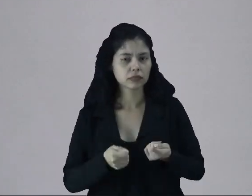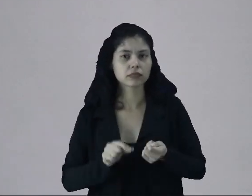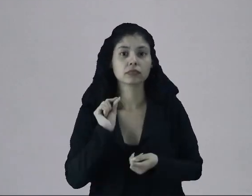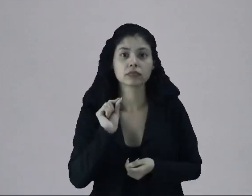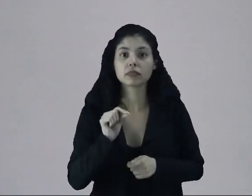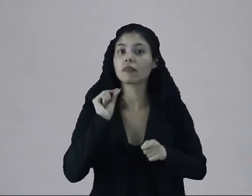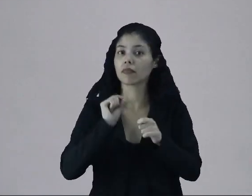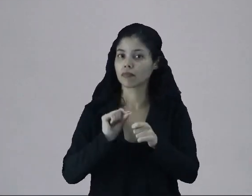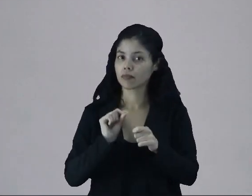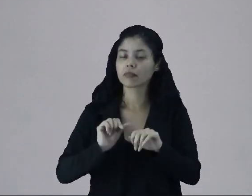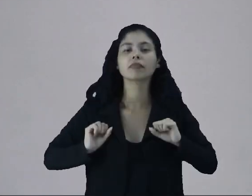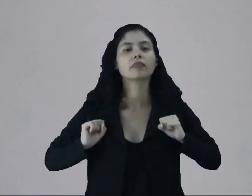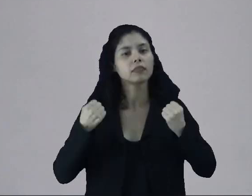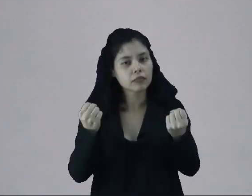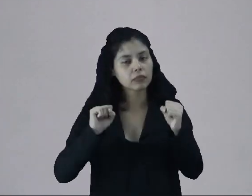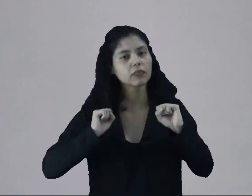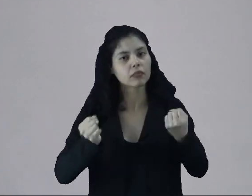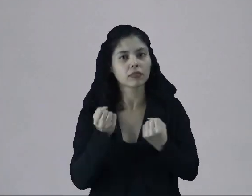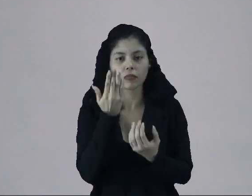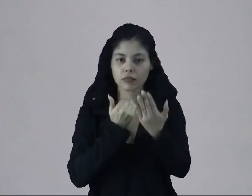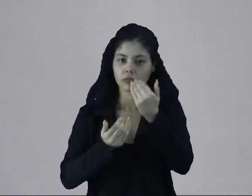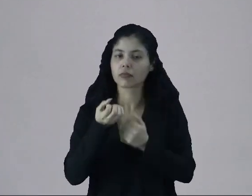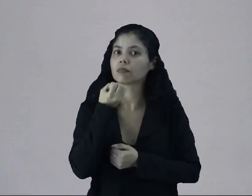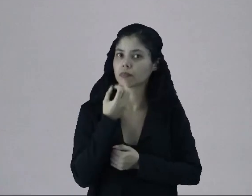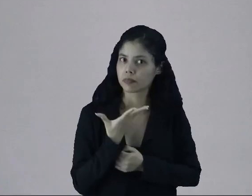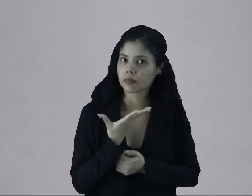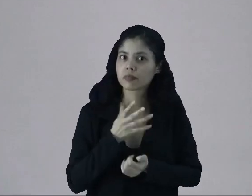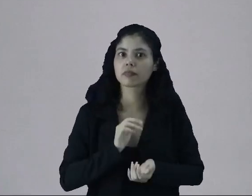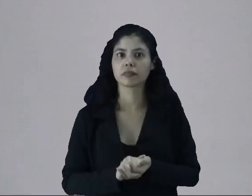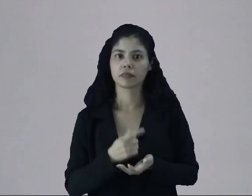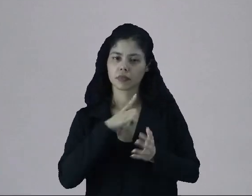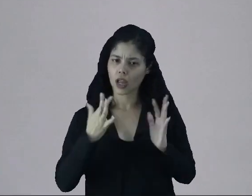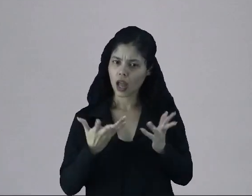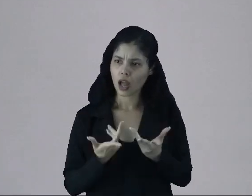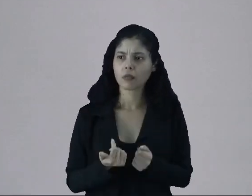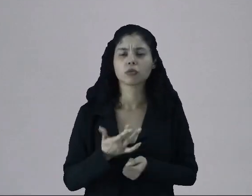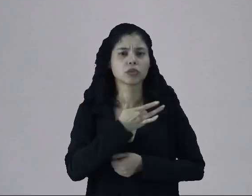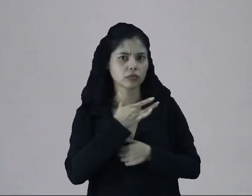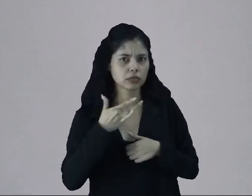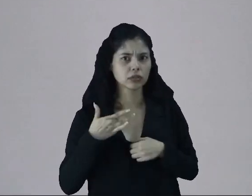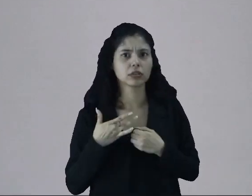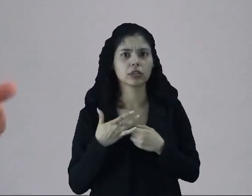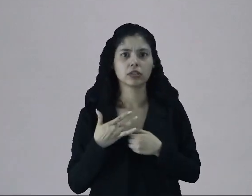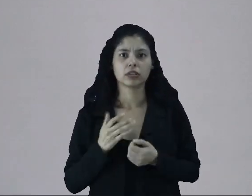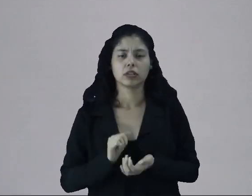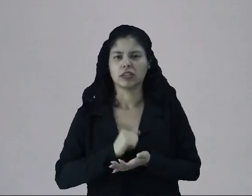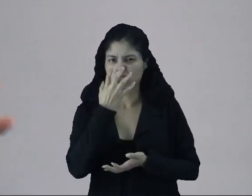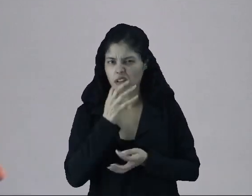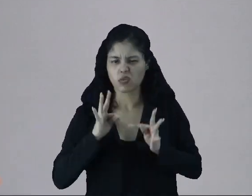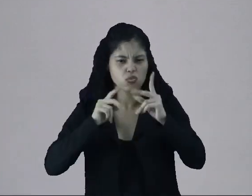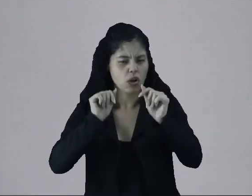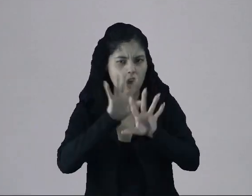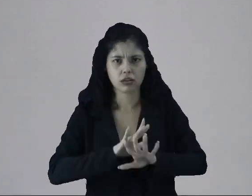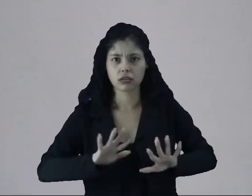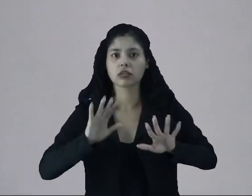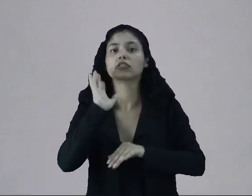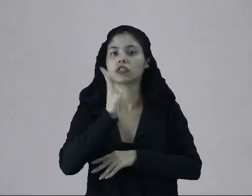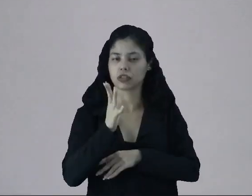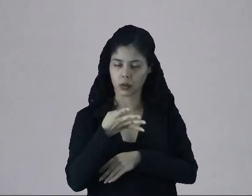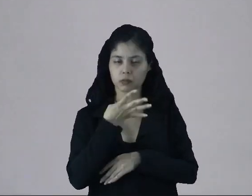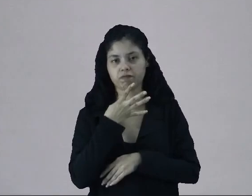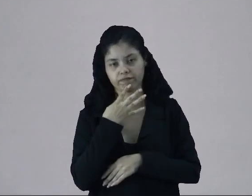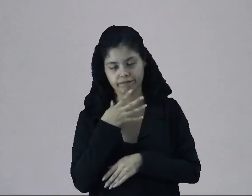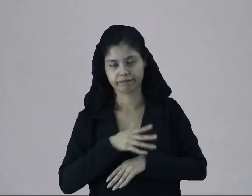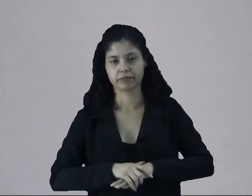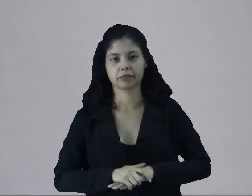fazer atividade física, você ter uma boa alimentação, ter hábitos saudáveis, né, o estresse e tudo mais, todas as coisas que vocês já sabem sobre isso